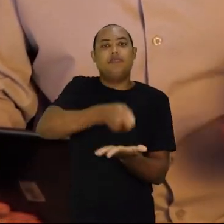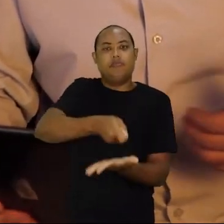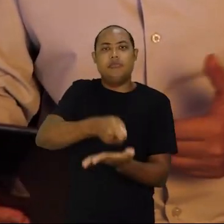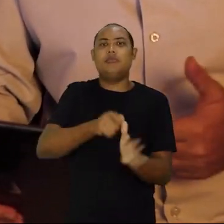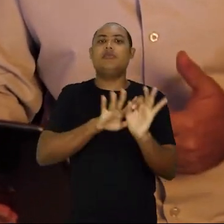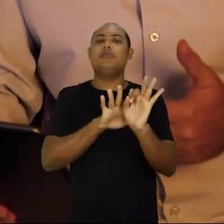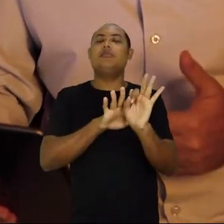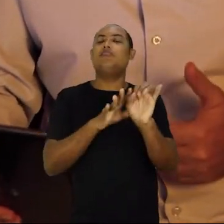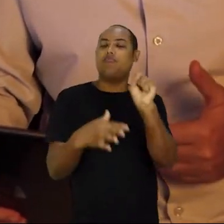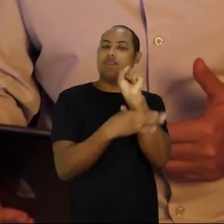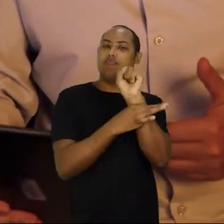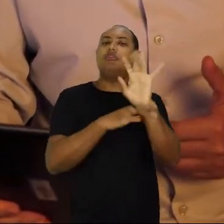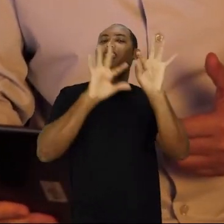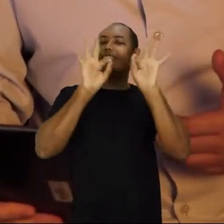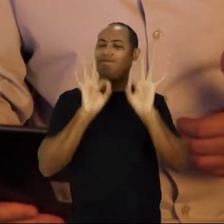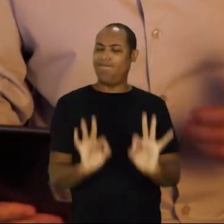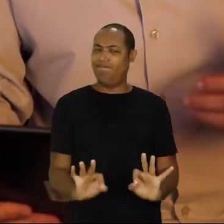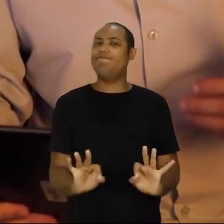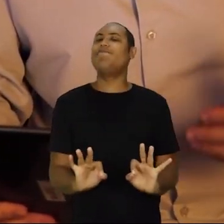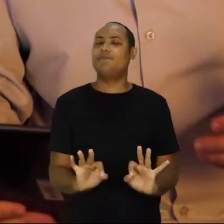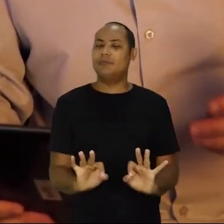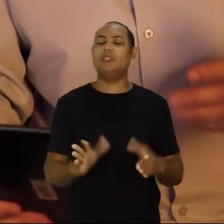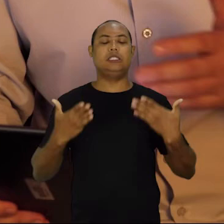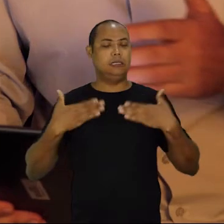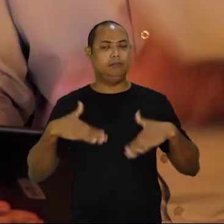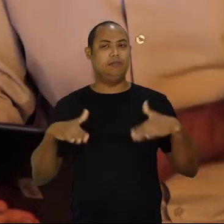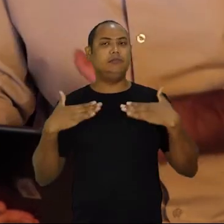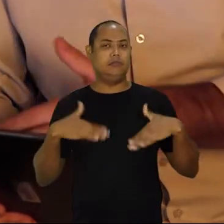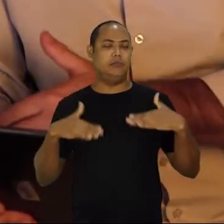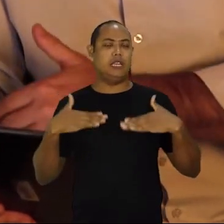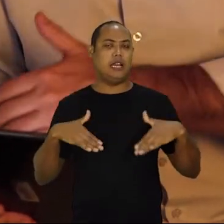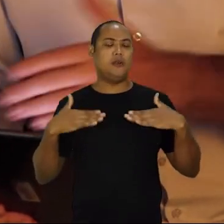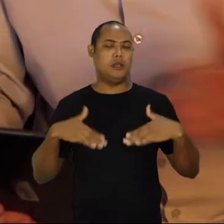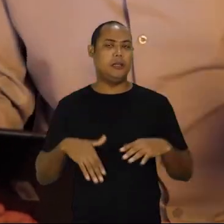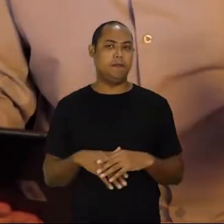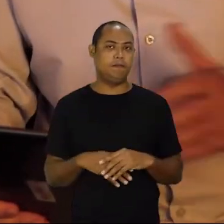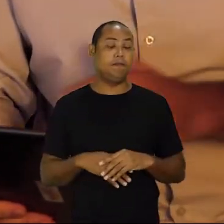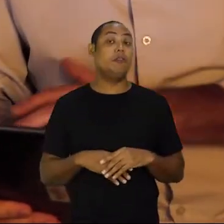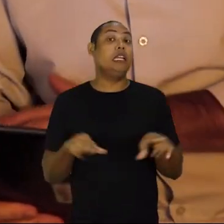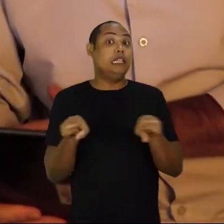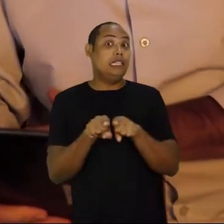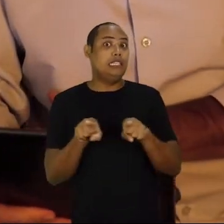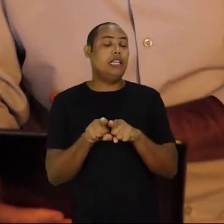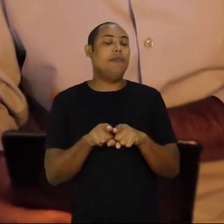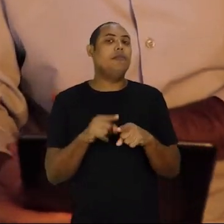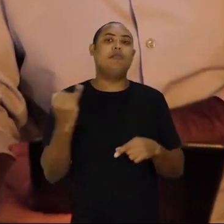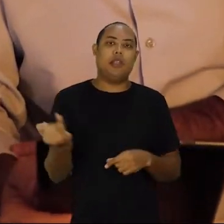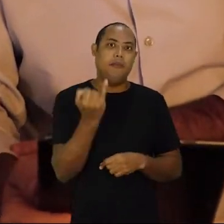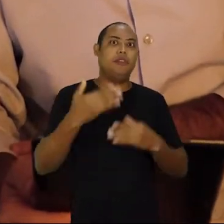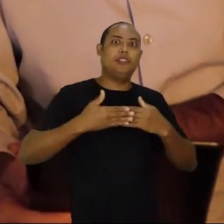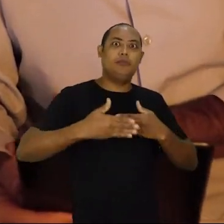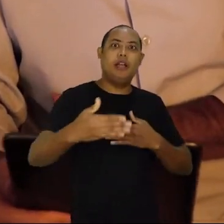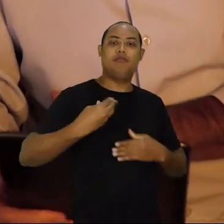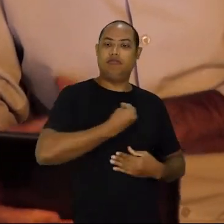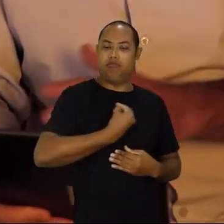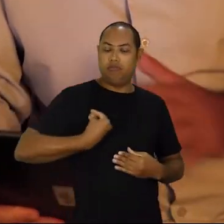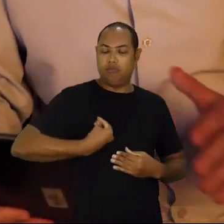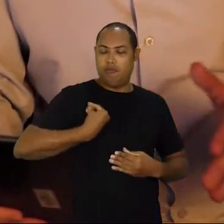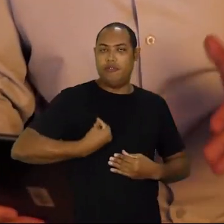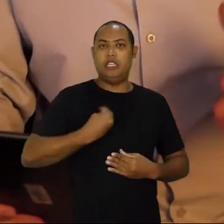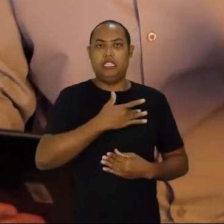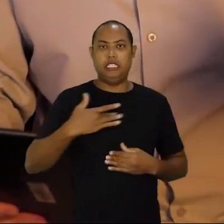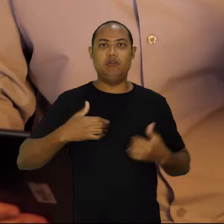dos diferentes espaços, de modo a garantir que esse retorno ocorra